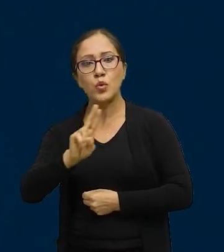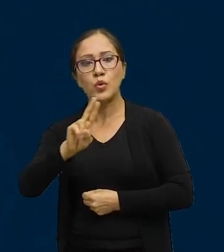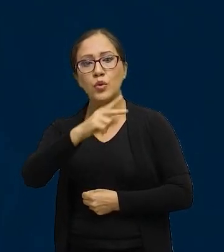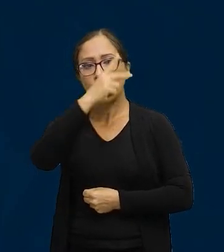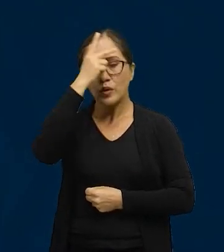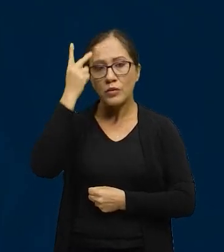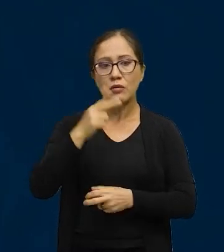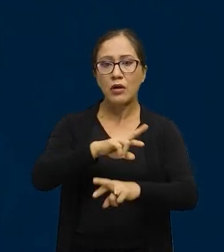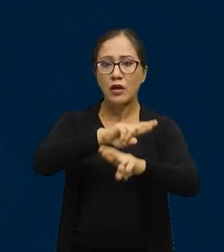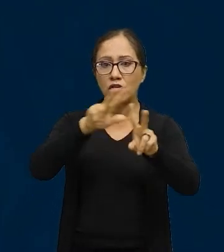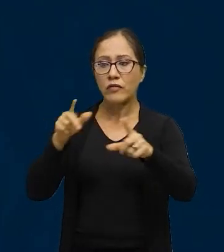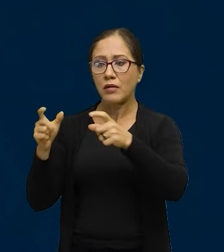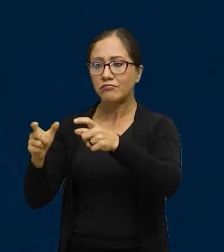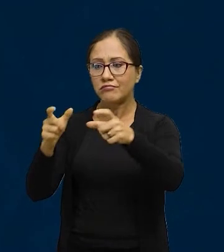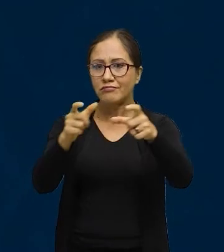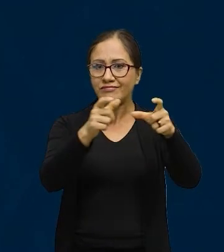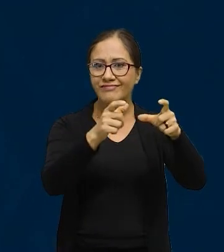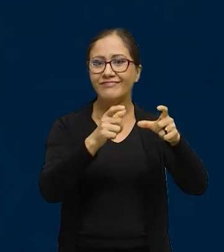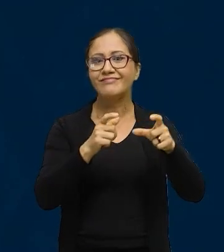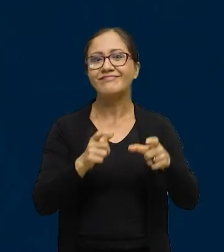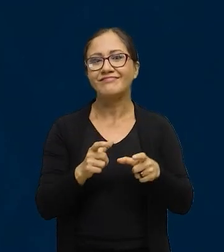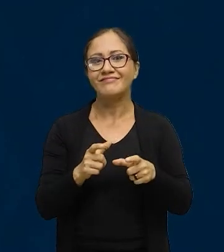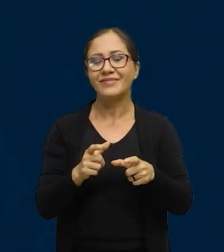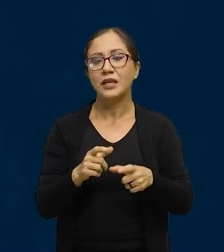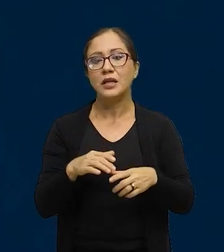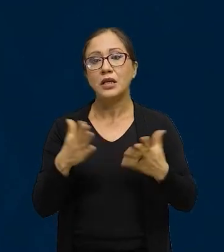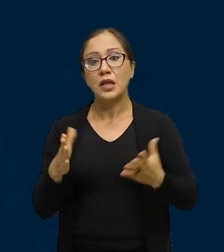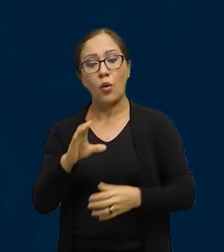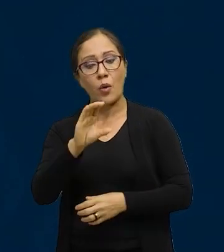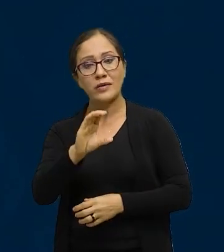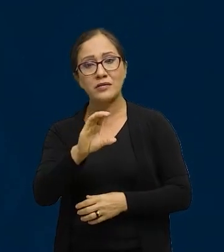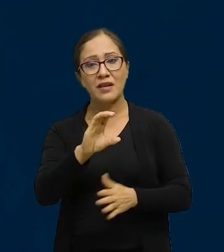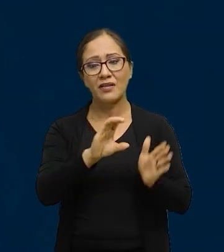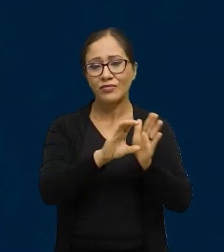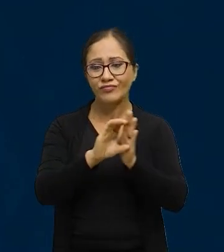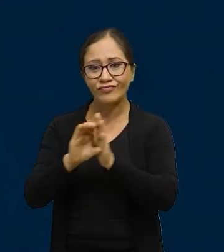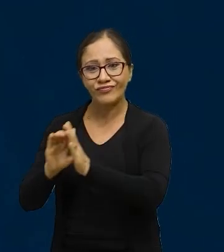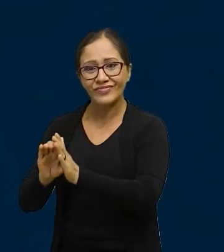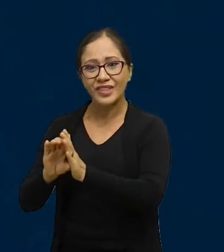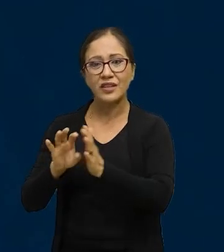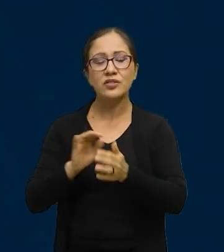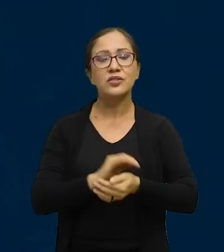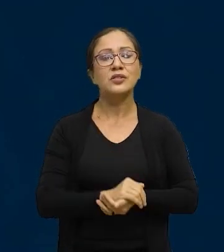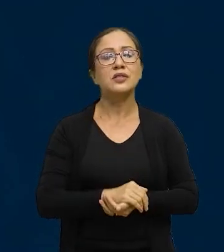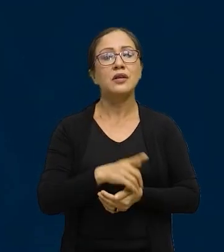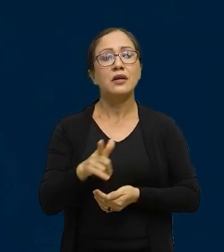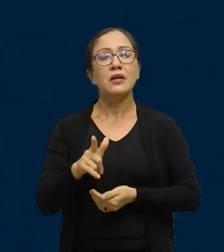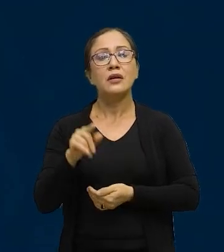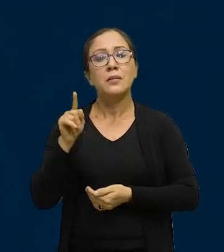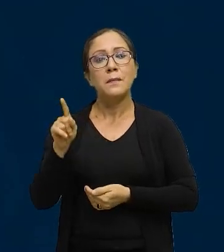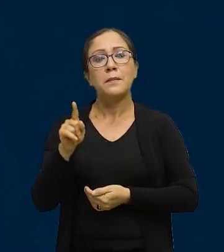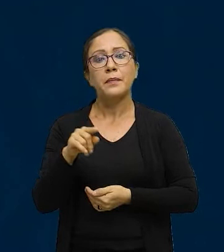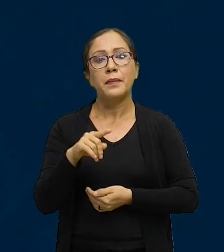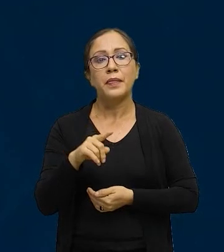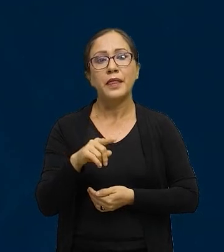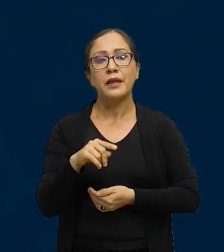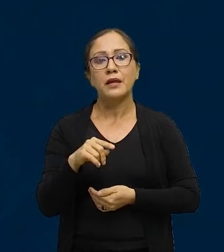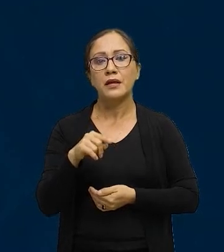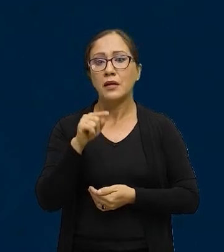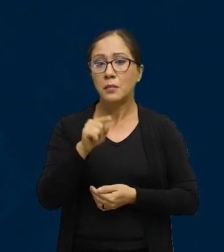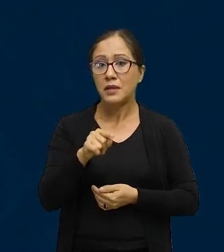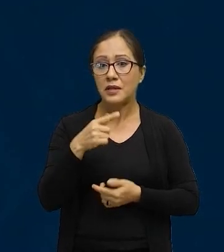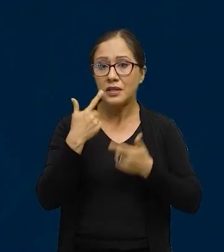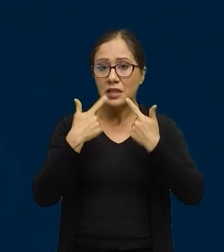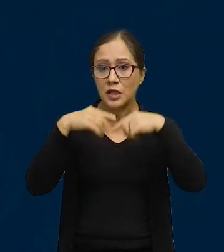nossa? Não, então já descarto isso aqui. Predominância do uso da linguagem informal? Não, dois personagens, um